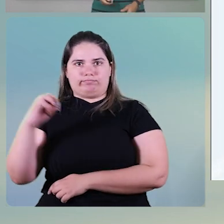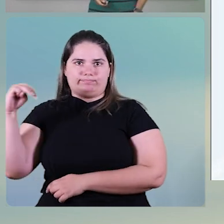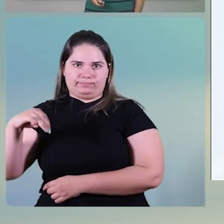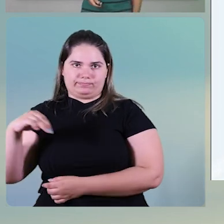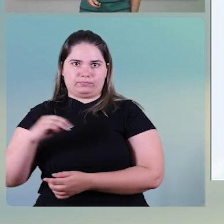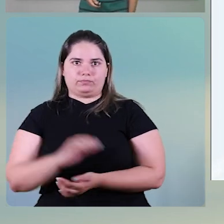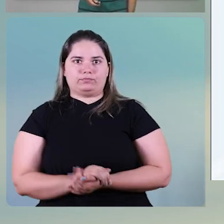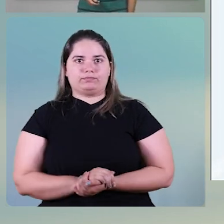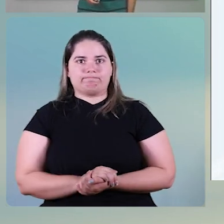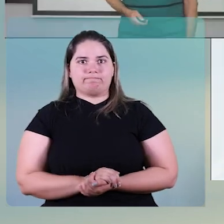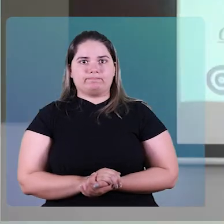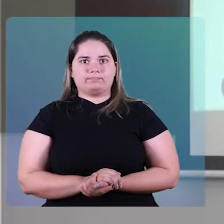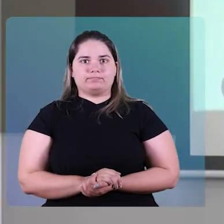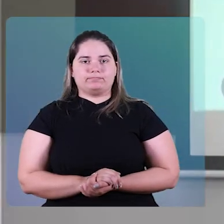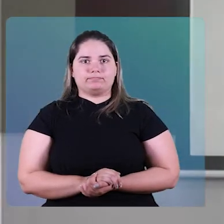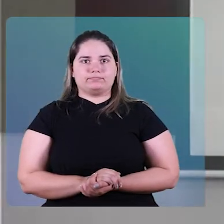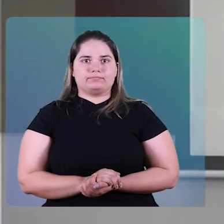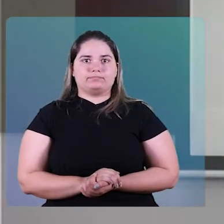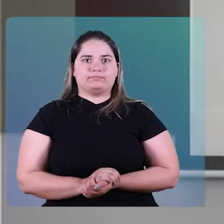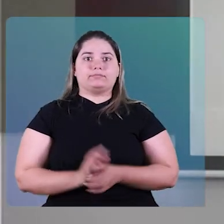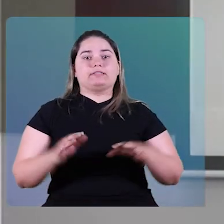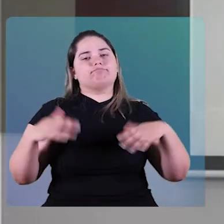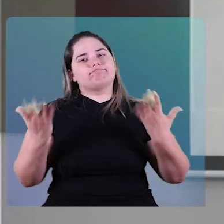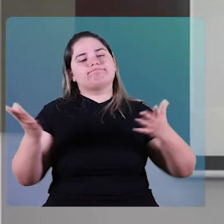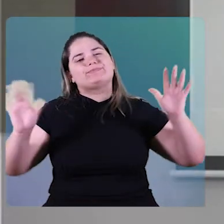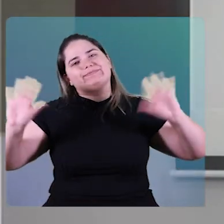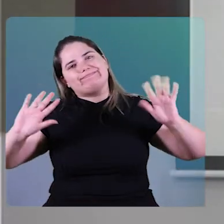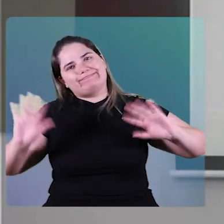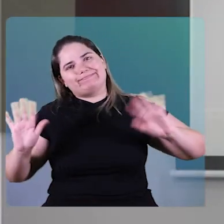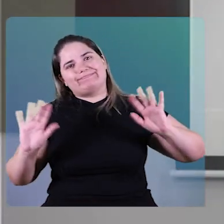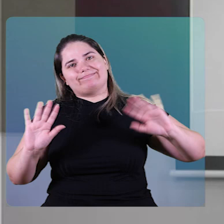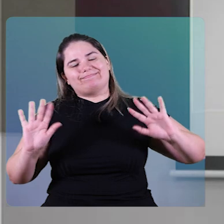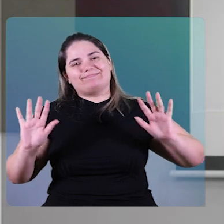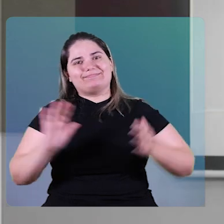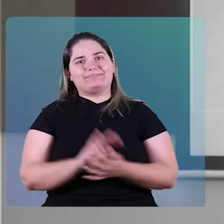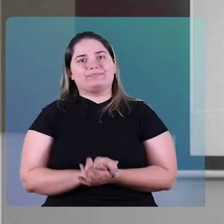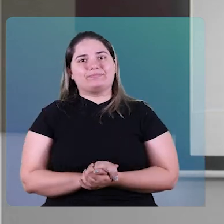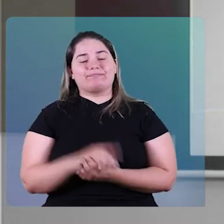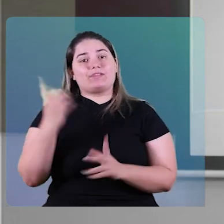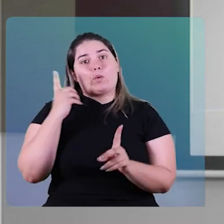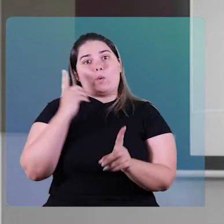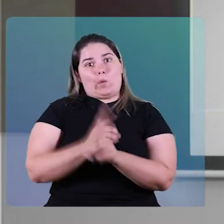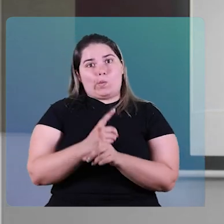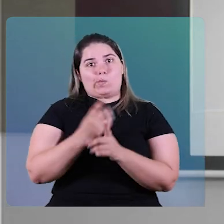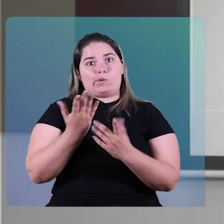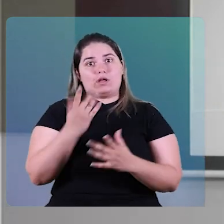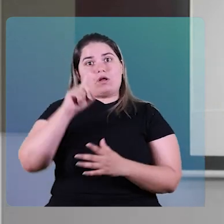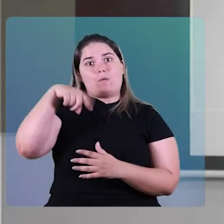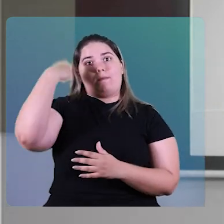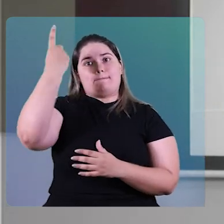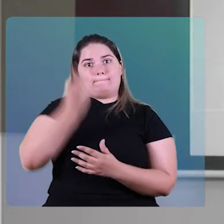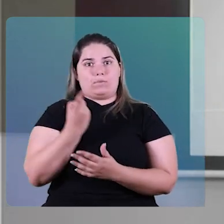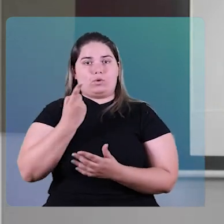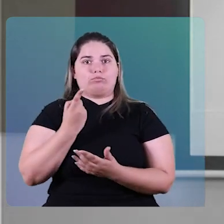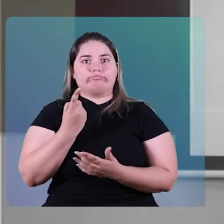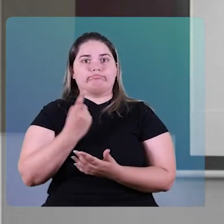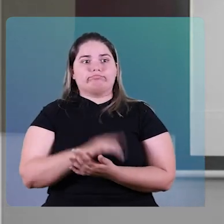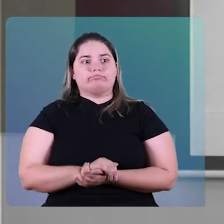60 metros. Com isso, moçada, nós nos despedimos mais uma vez, nos encontrando na